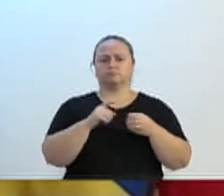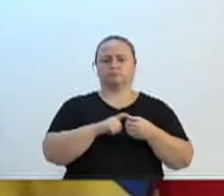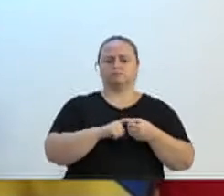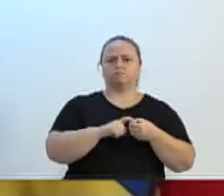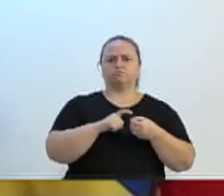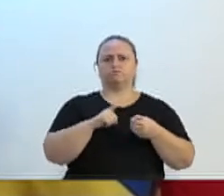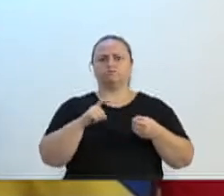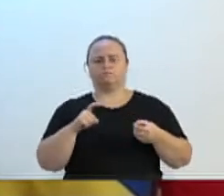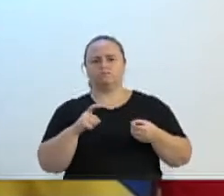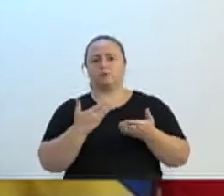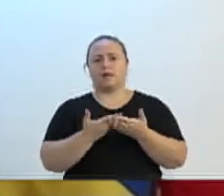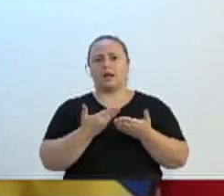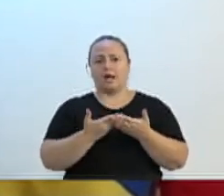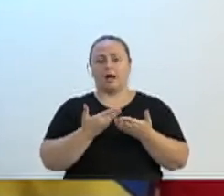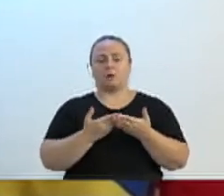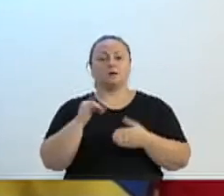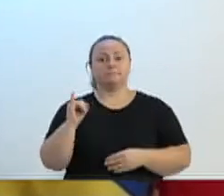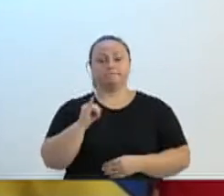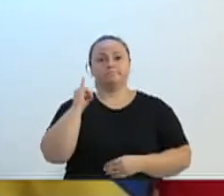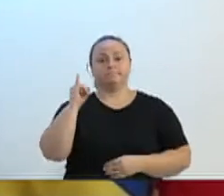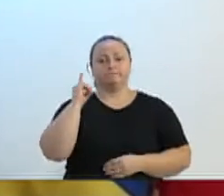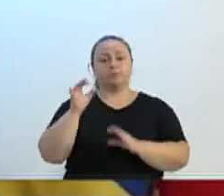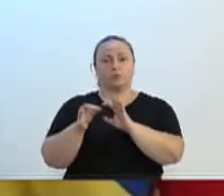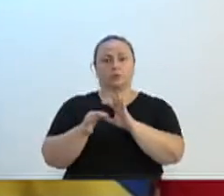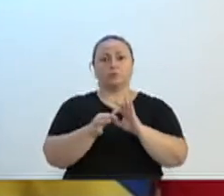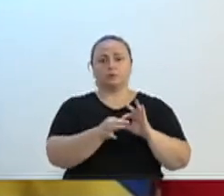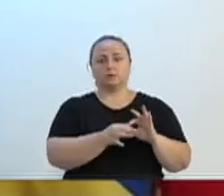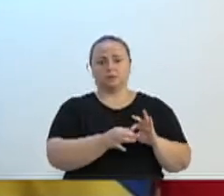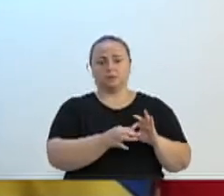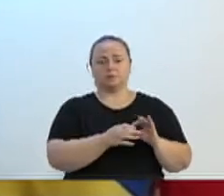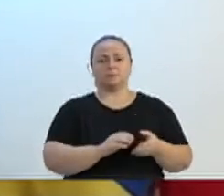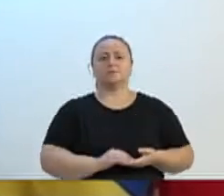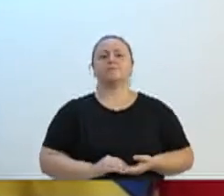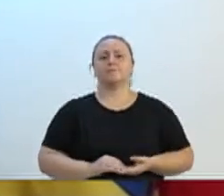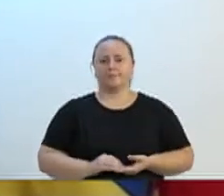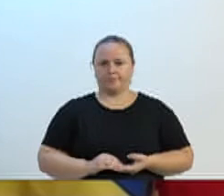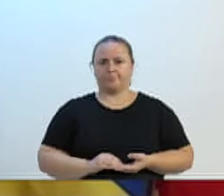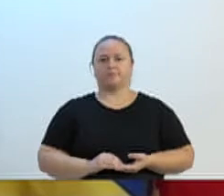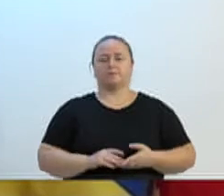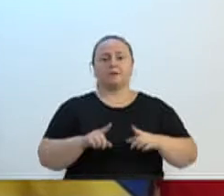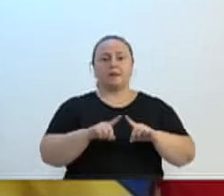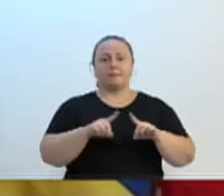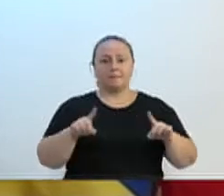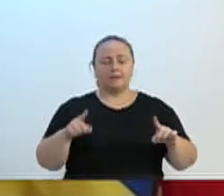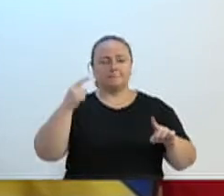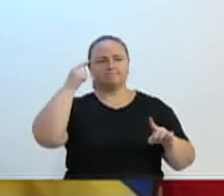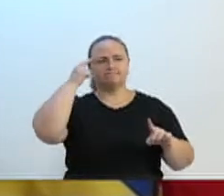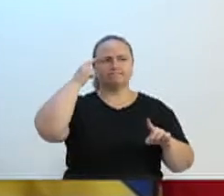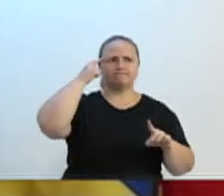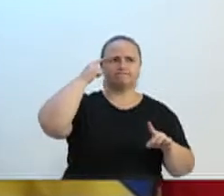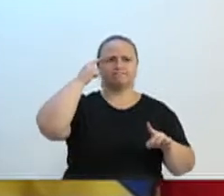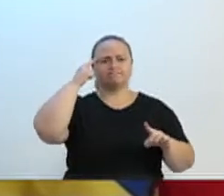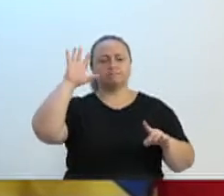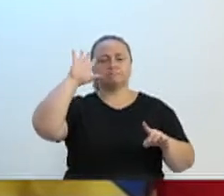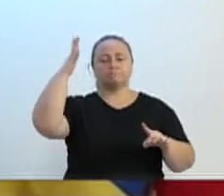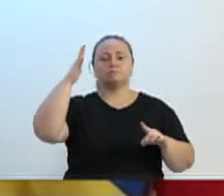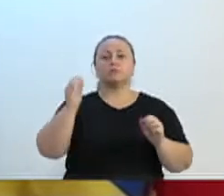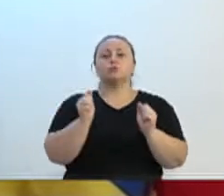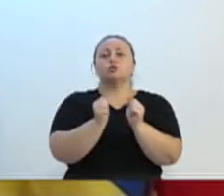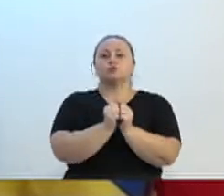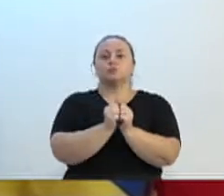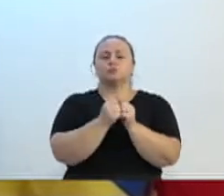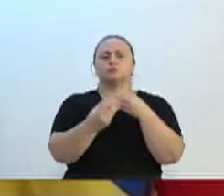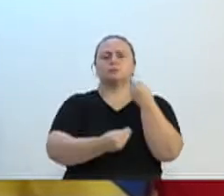aulas tem grande importância neste contexto. Mas precisamos pensar juntos o que o poder público e